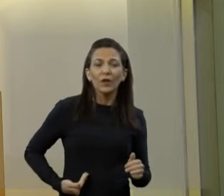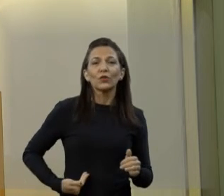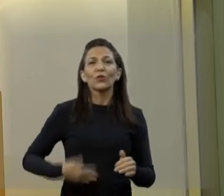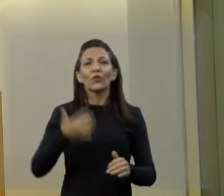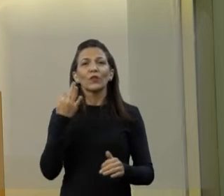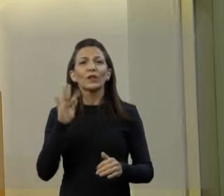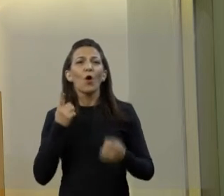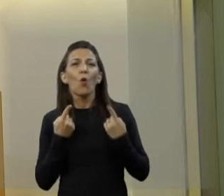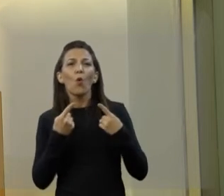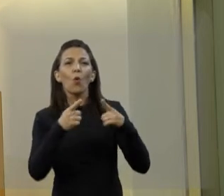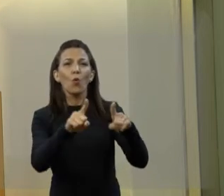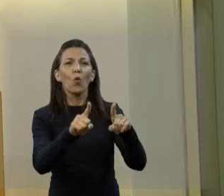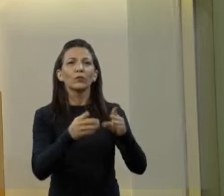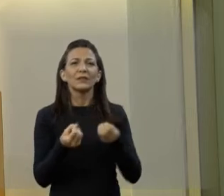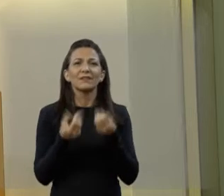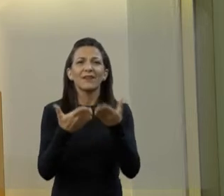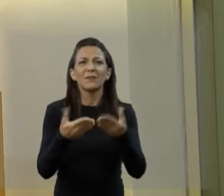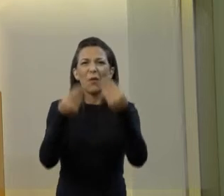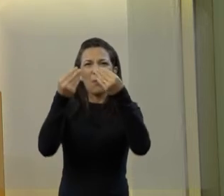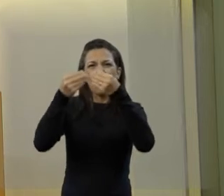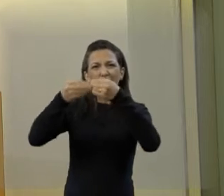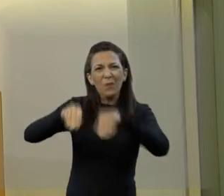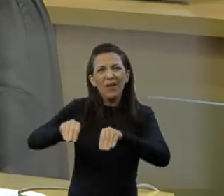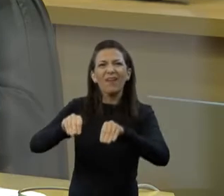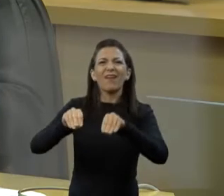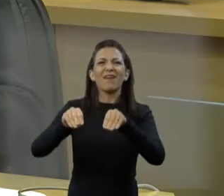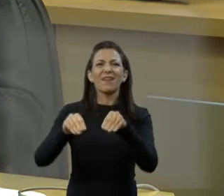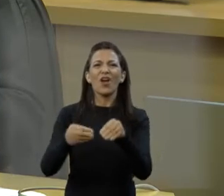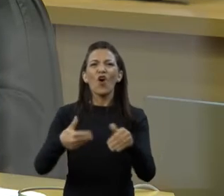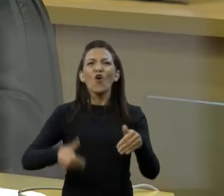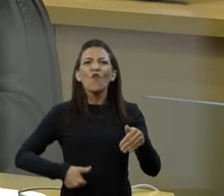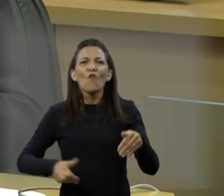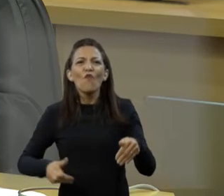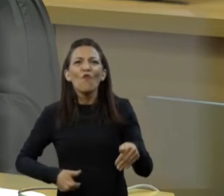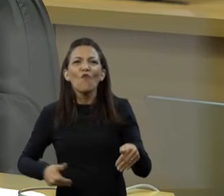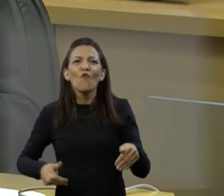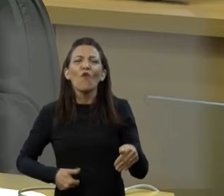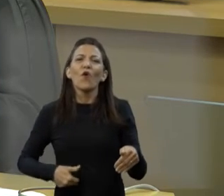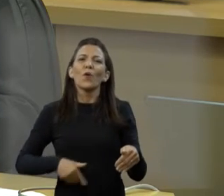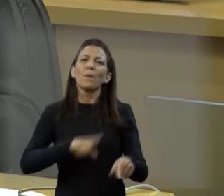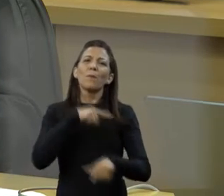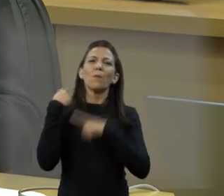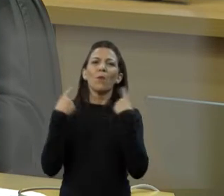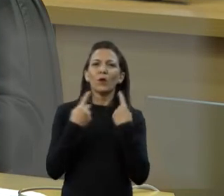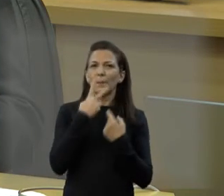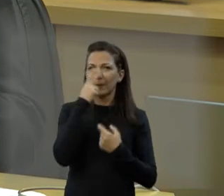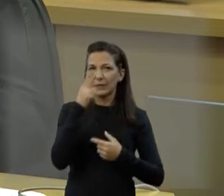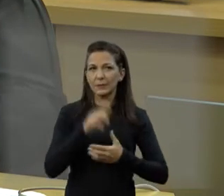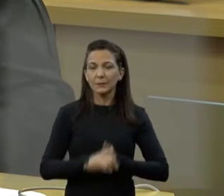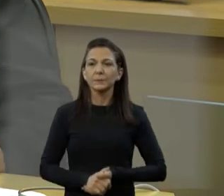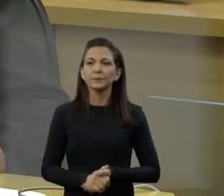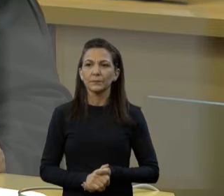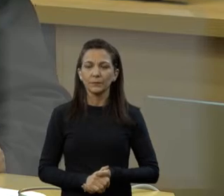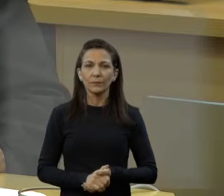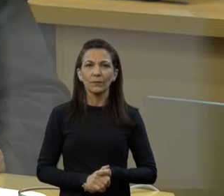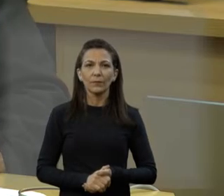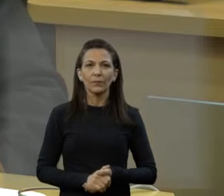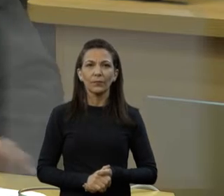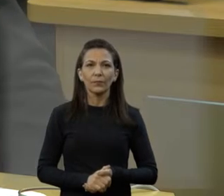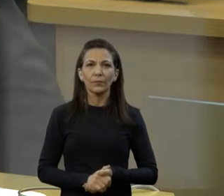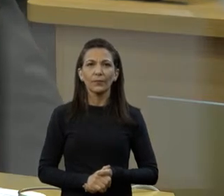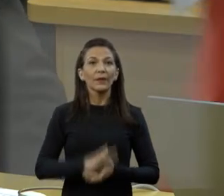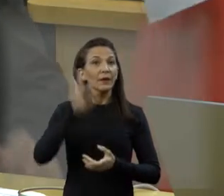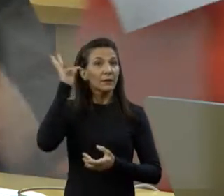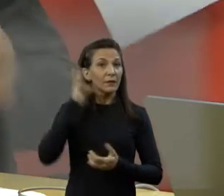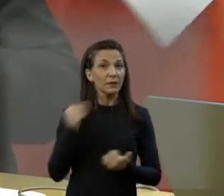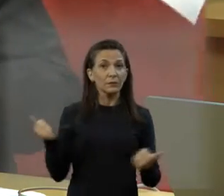a miséria a fome EA morte obrigada a presidente até a próxima sessão Oi Tainara vereadora por gentileza se puder num